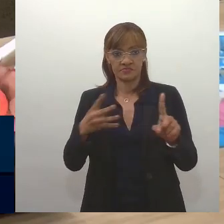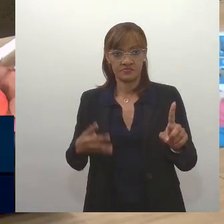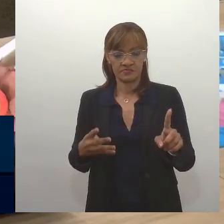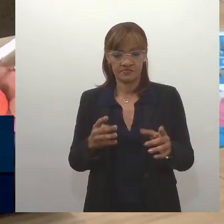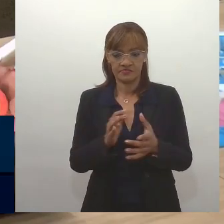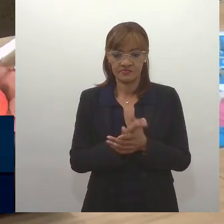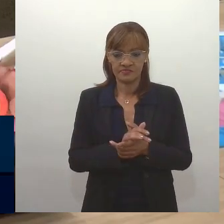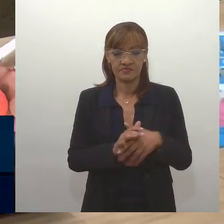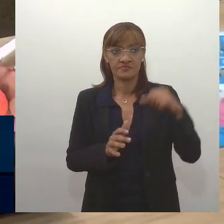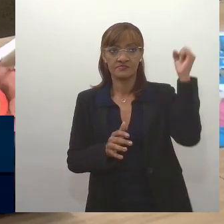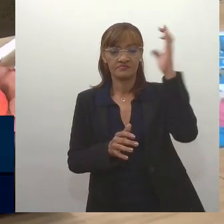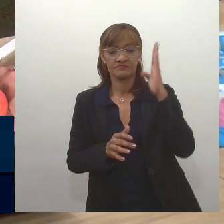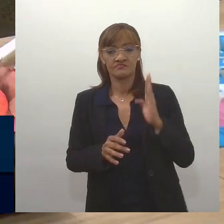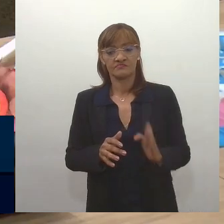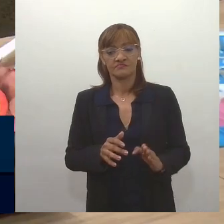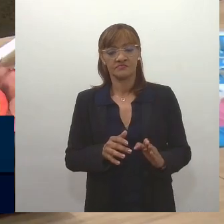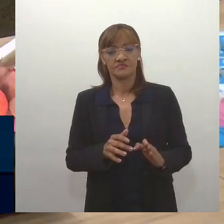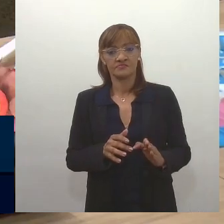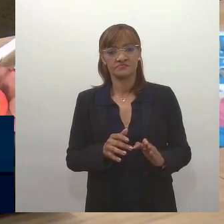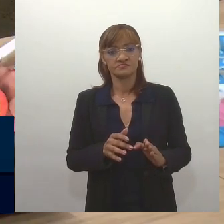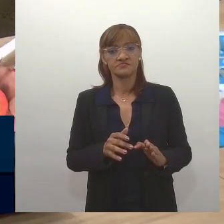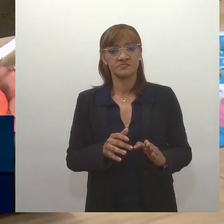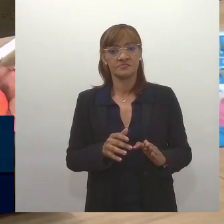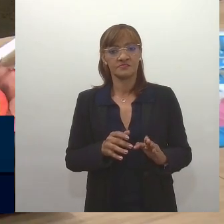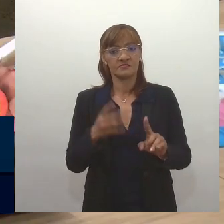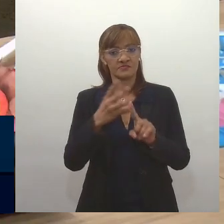LGBT que a mais e muitas as